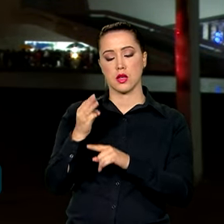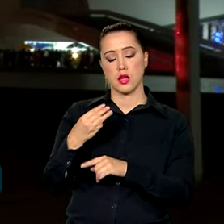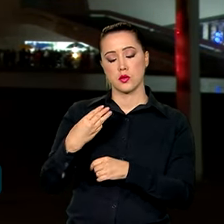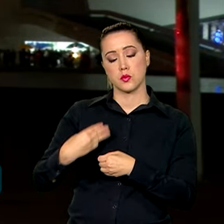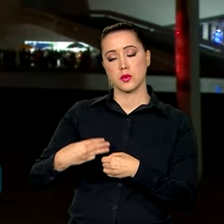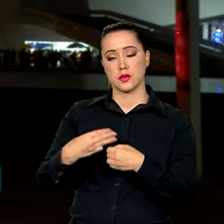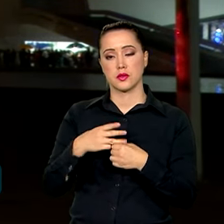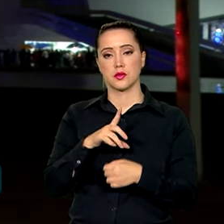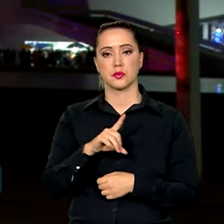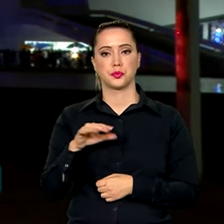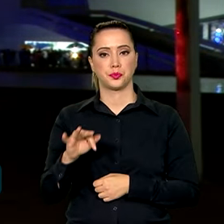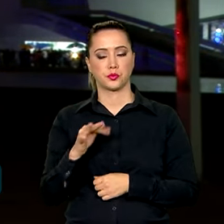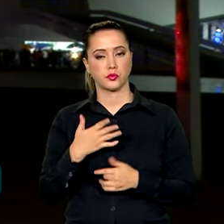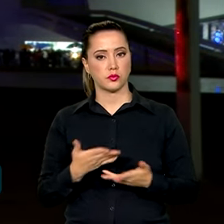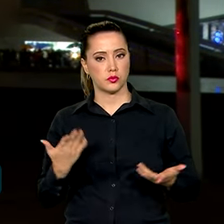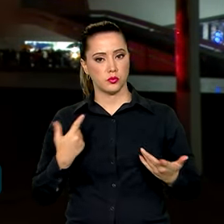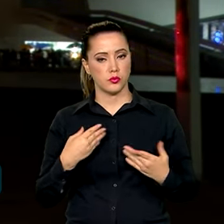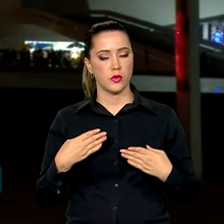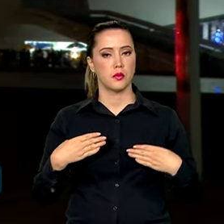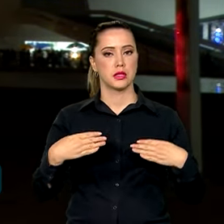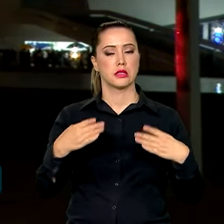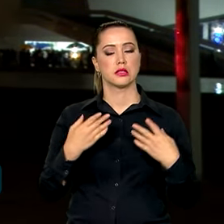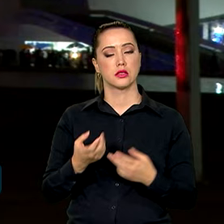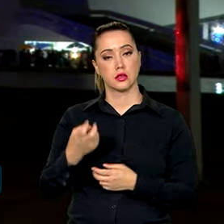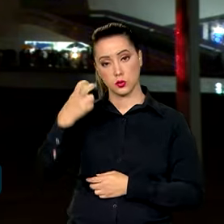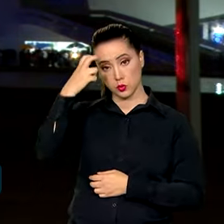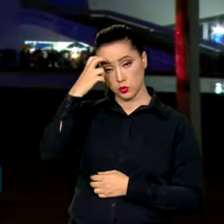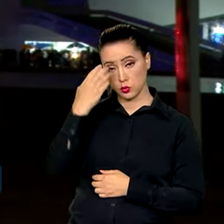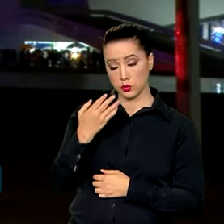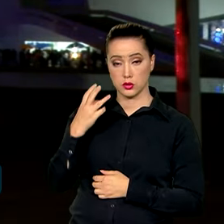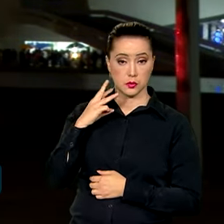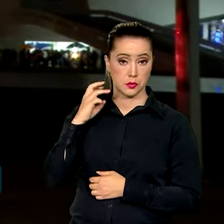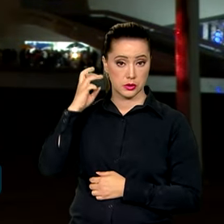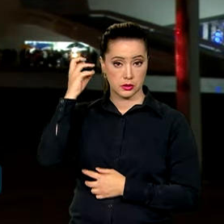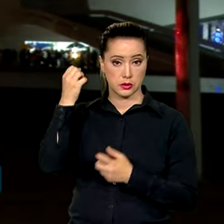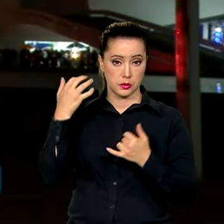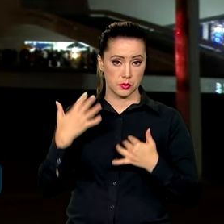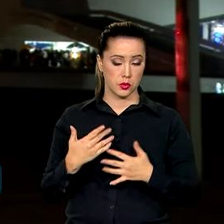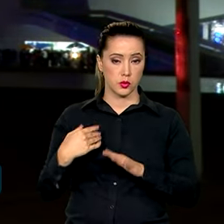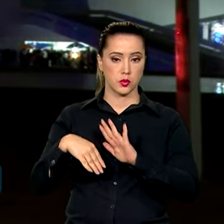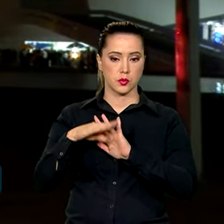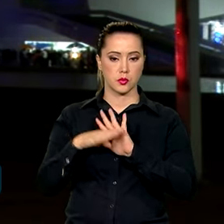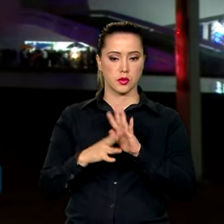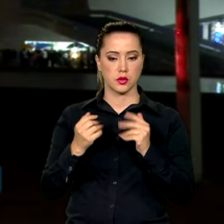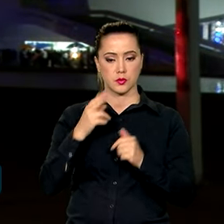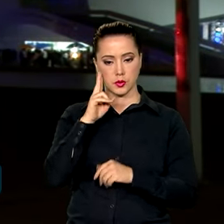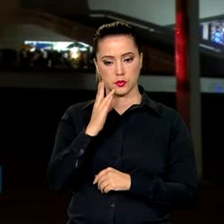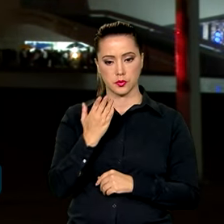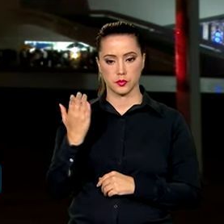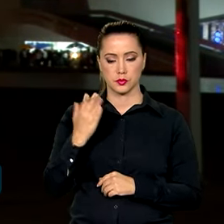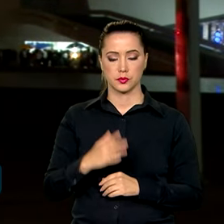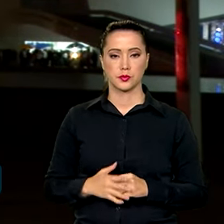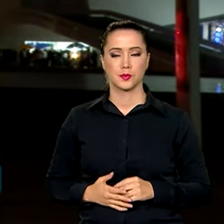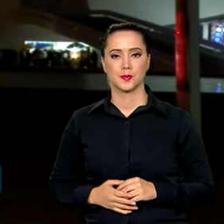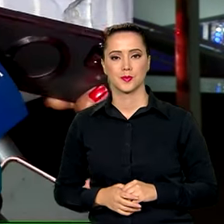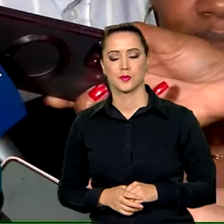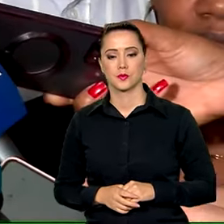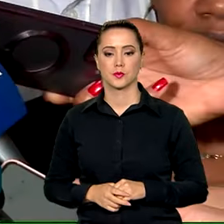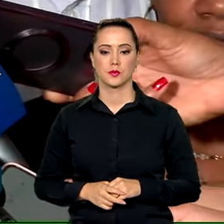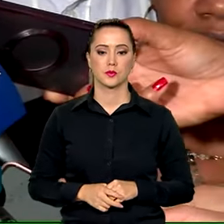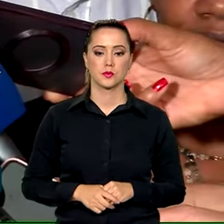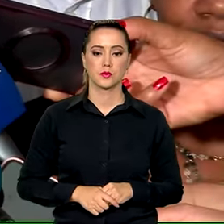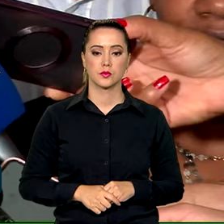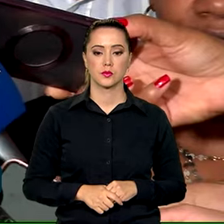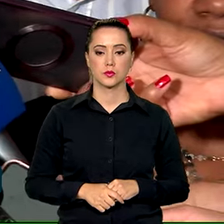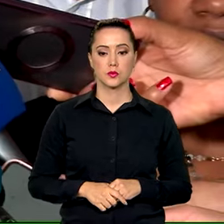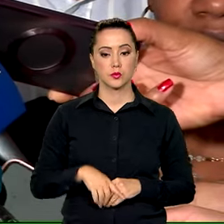e no Distrito Federal. A ministra da Cultura, Margarete Menezes, falou sobre o programa. Vamos ouvir o que disse a ministra.